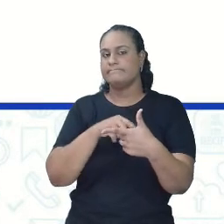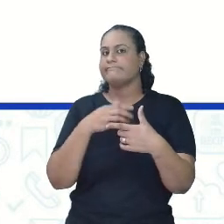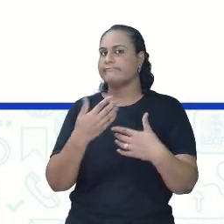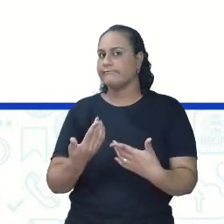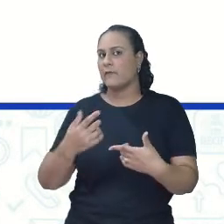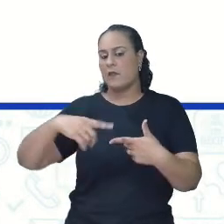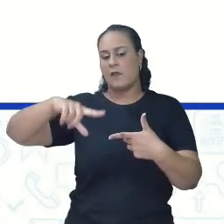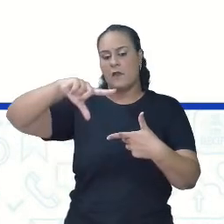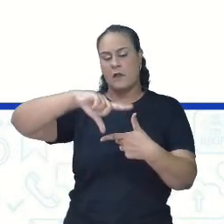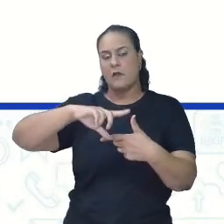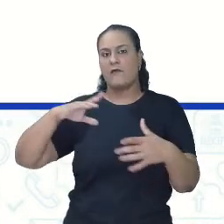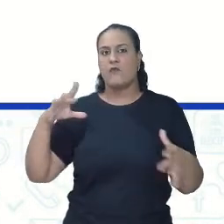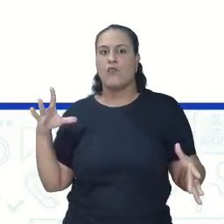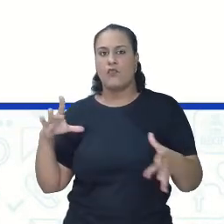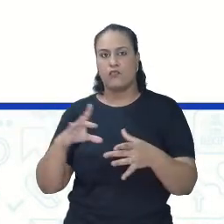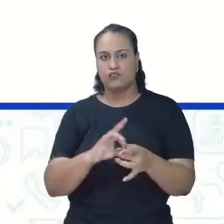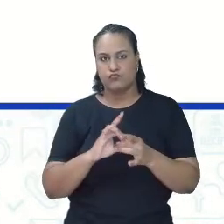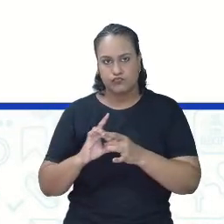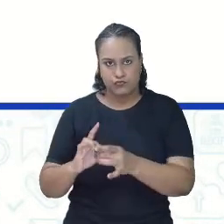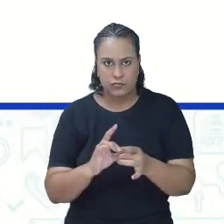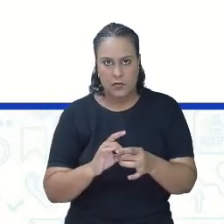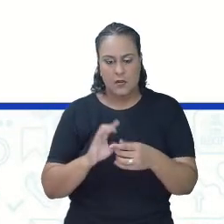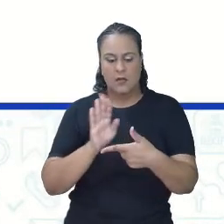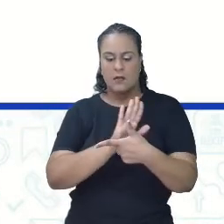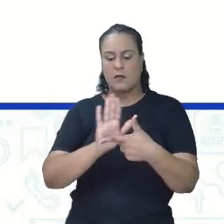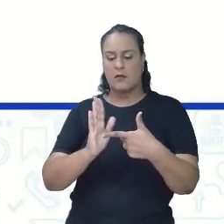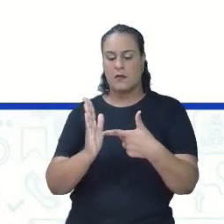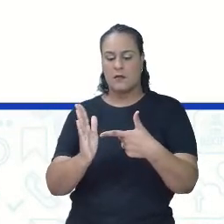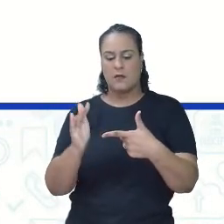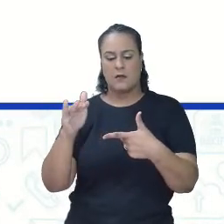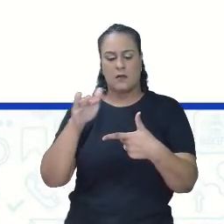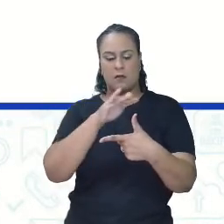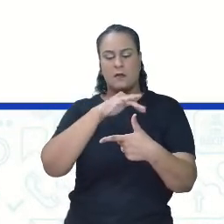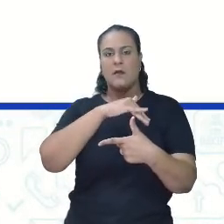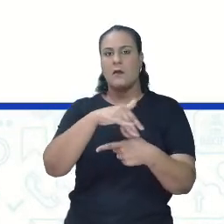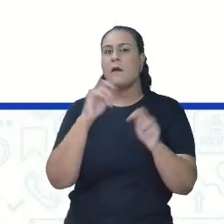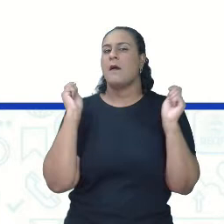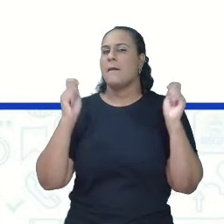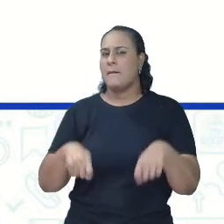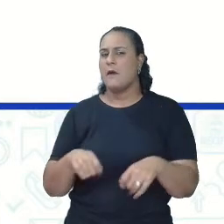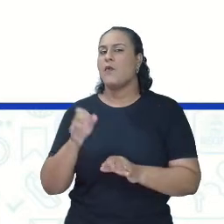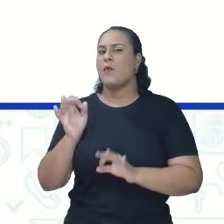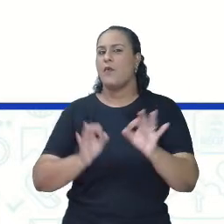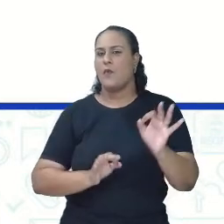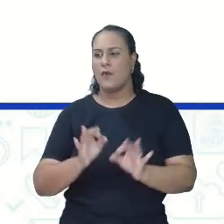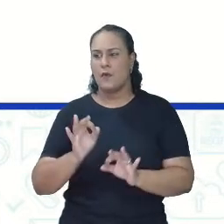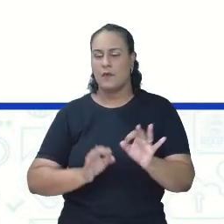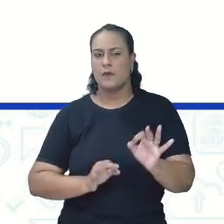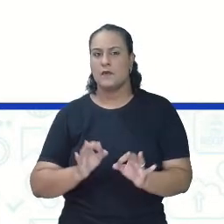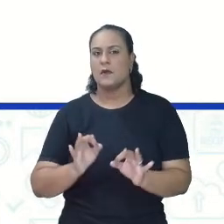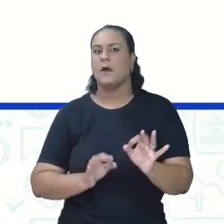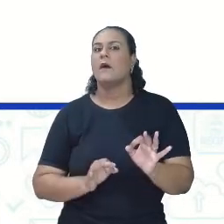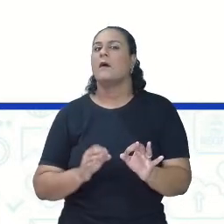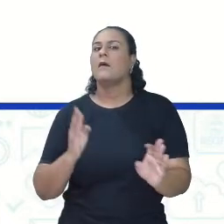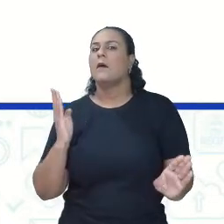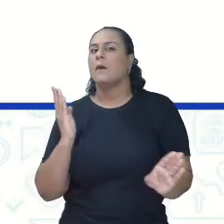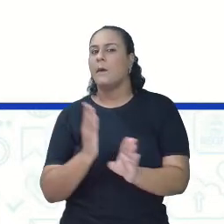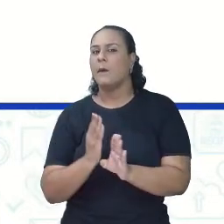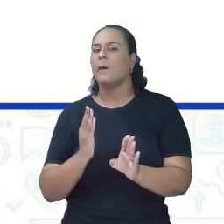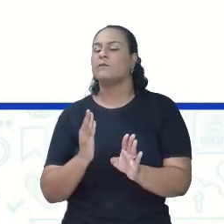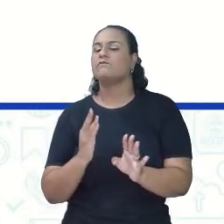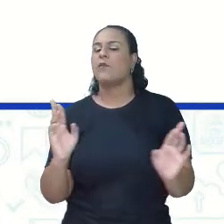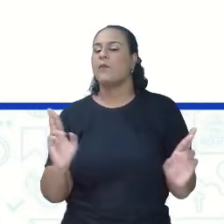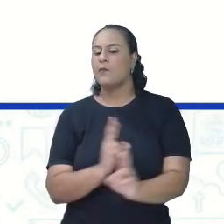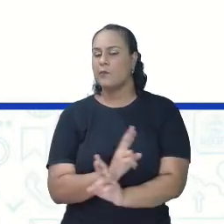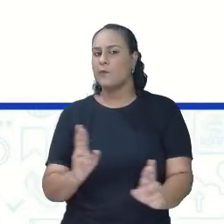faz a união dessas faces, a gente consegue aí organizar, tá bom? E aí encontrar uma